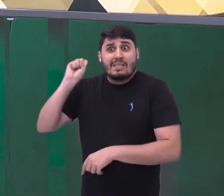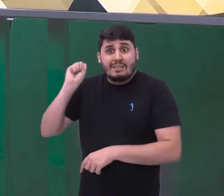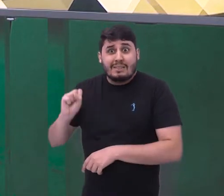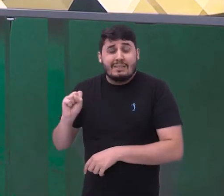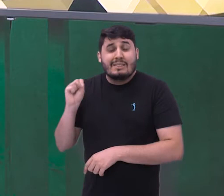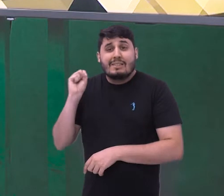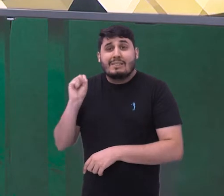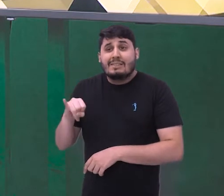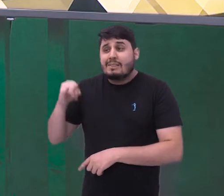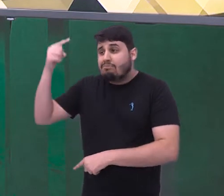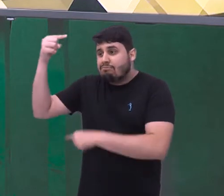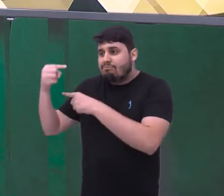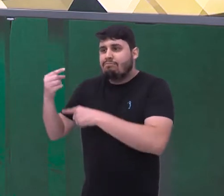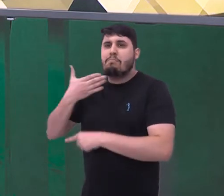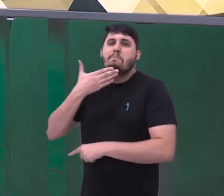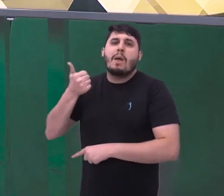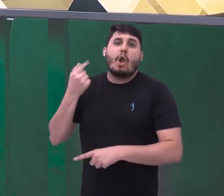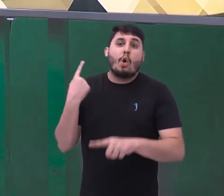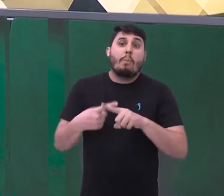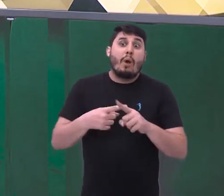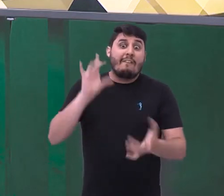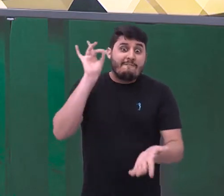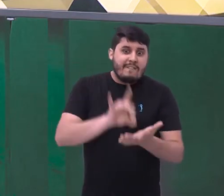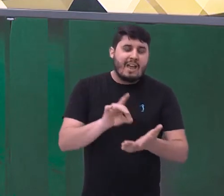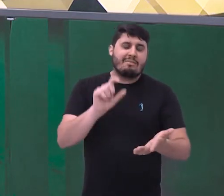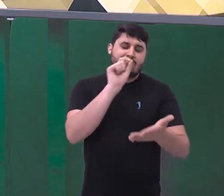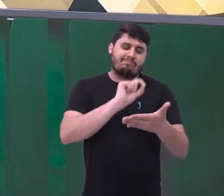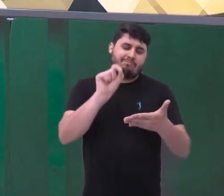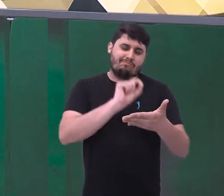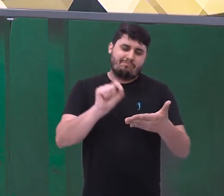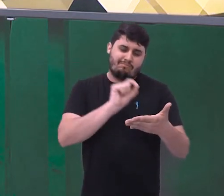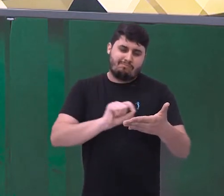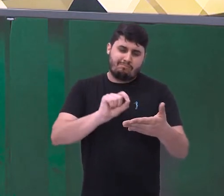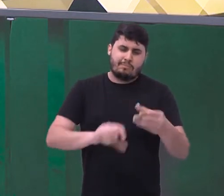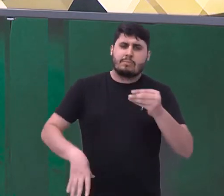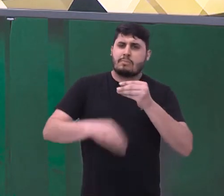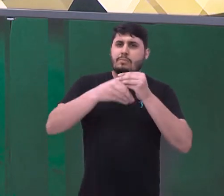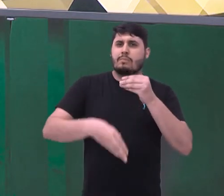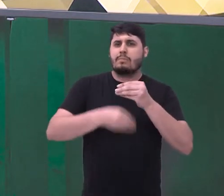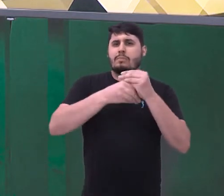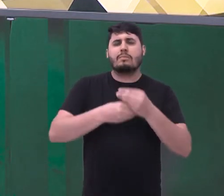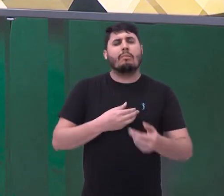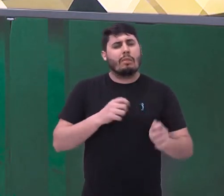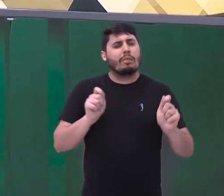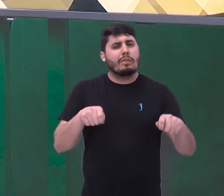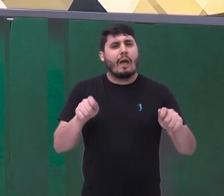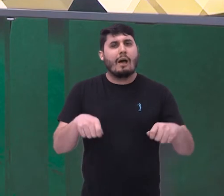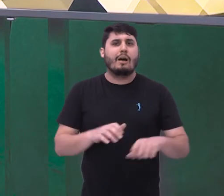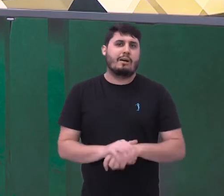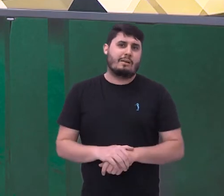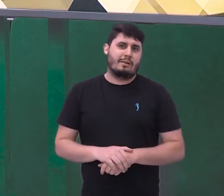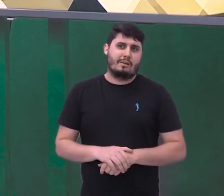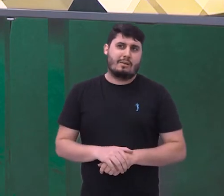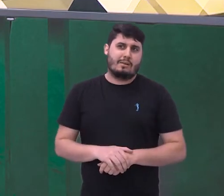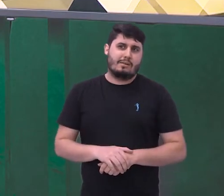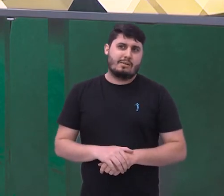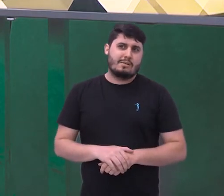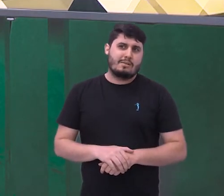mais fácil complementar. Olha, a gente tem um amor que a gente escreve, que às vezes a gente passa direto no